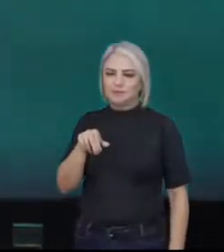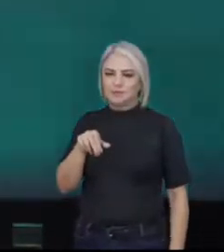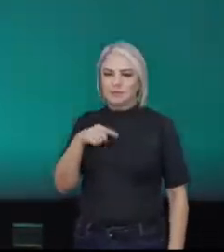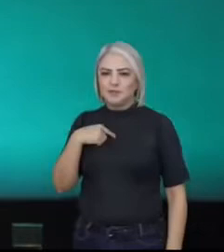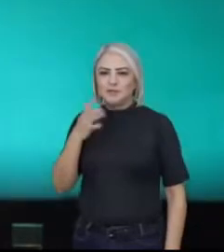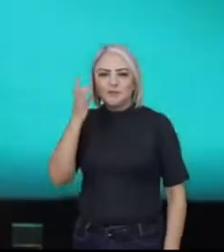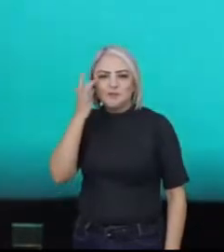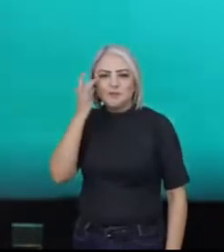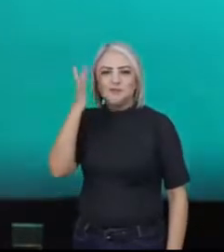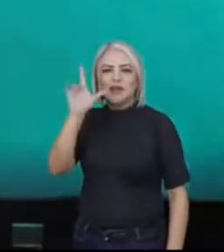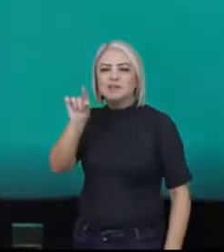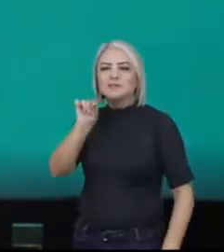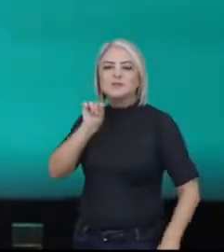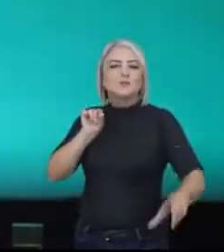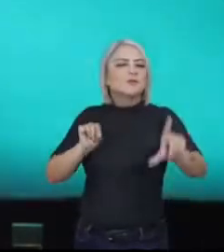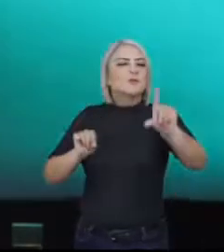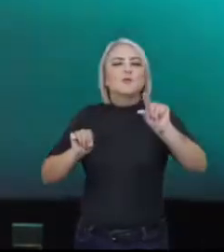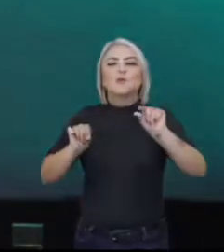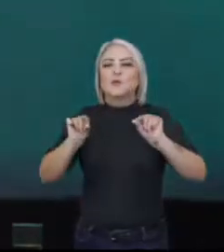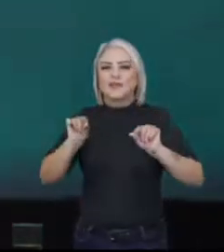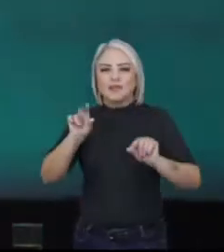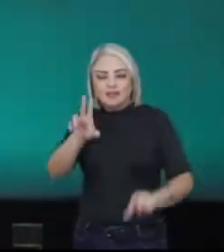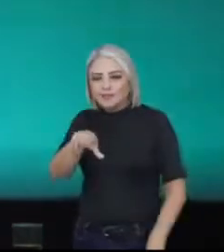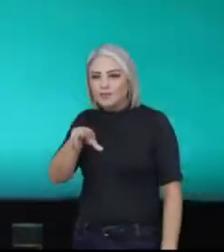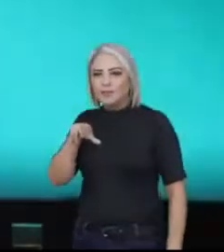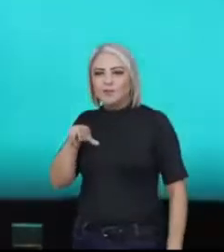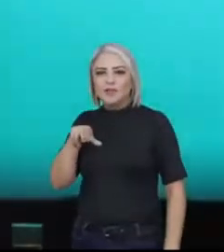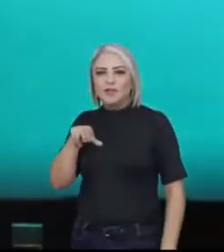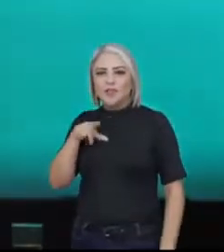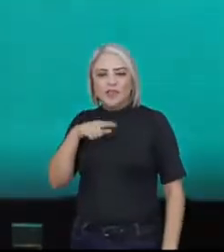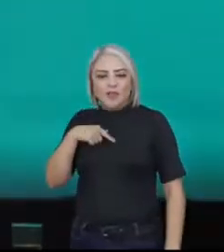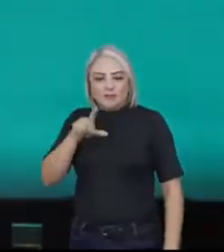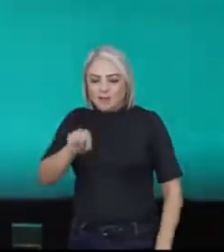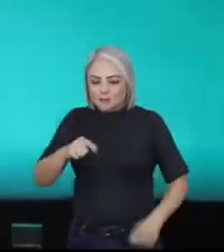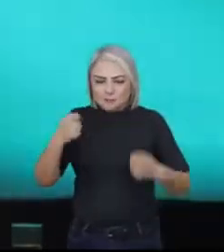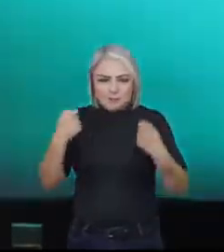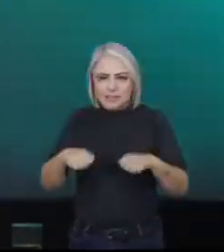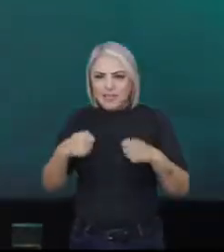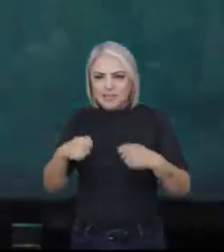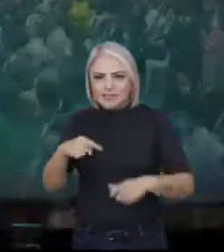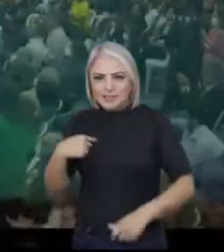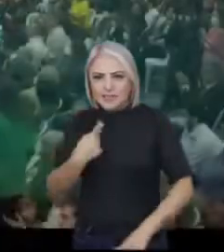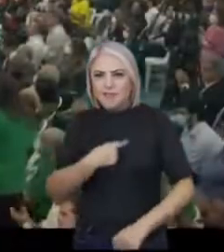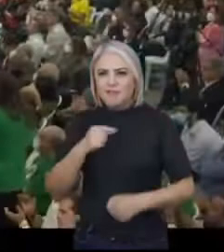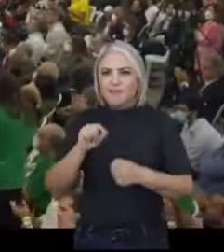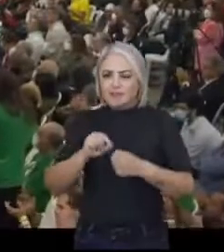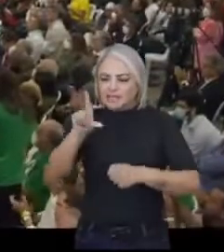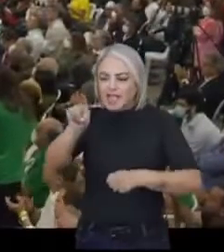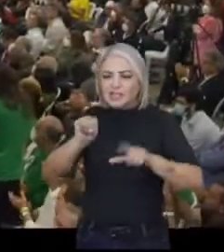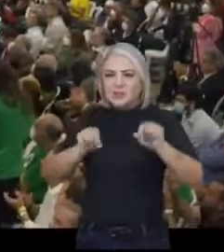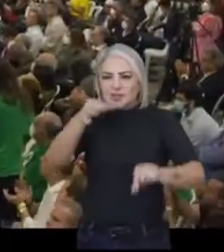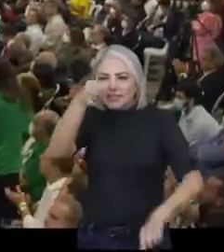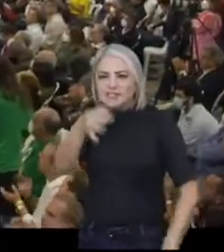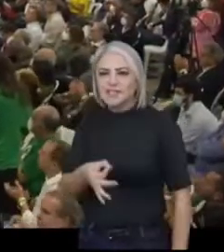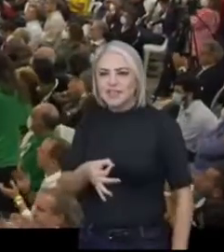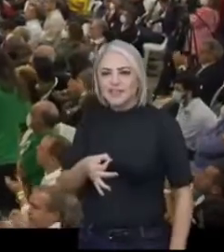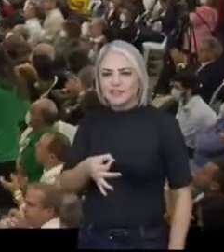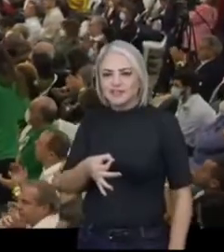escolher. Nunca foi tão necessário a gente fazer a escolha certa de que país a gente